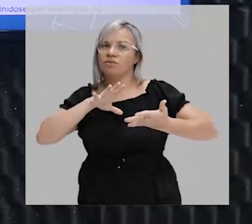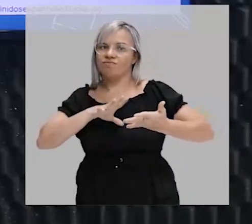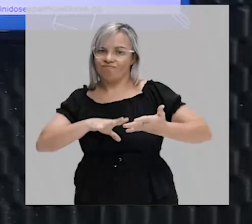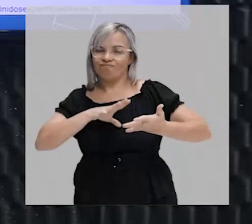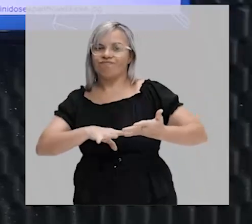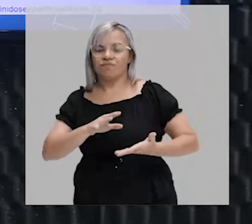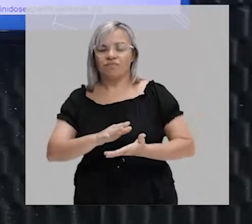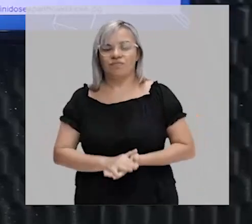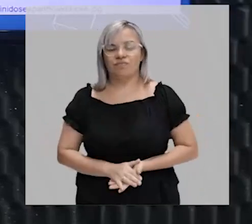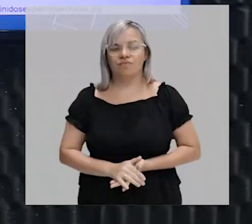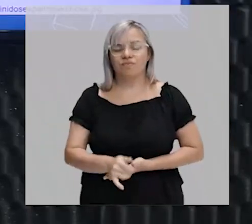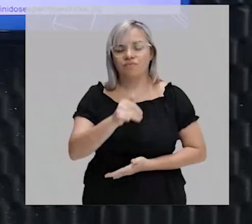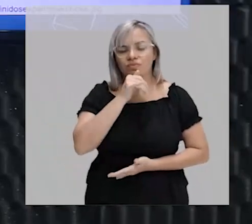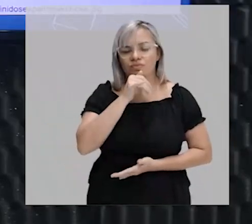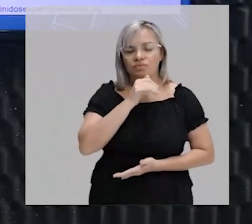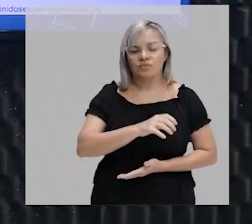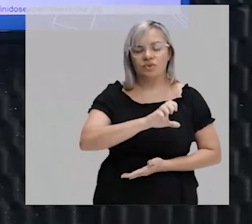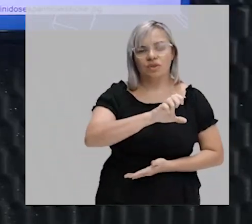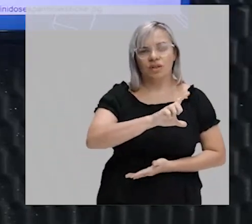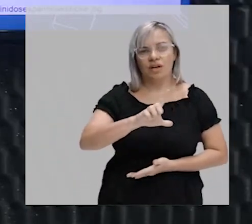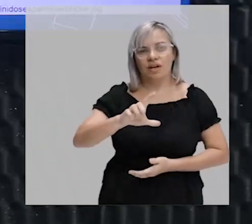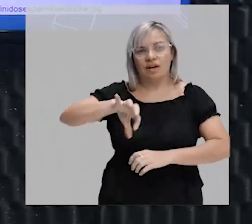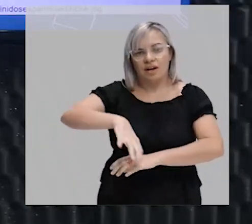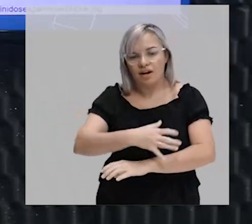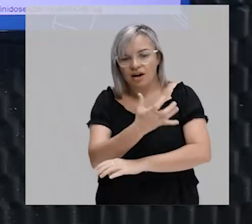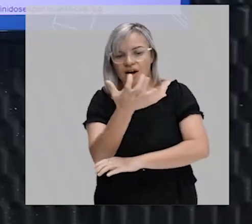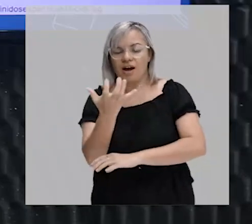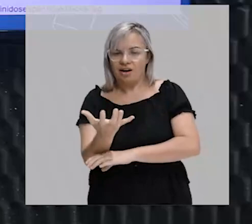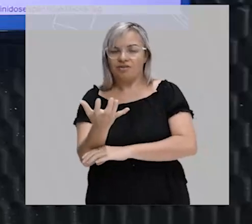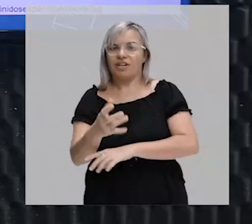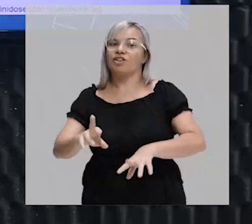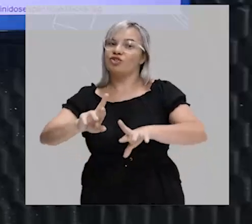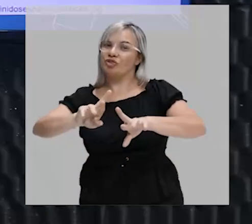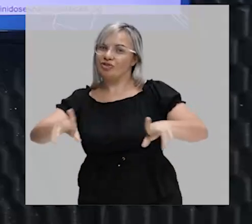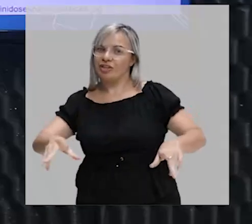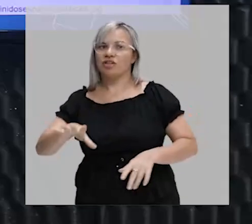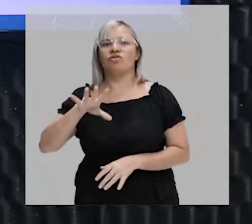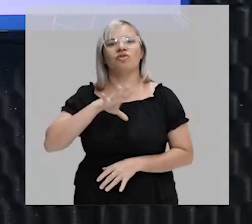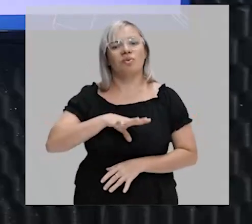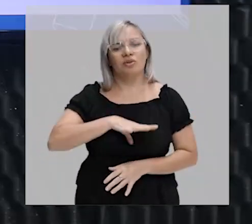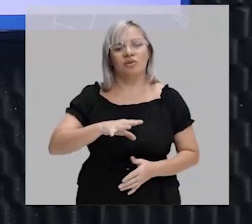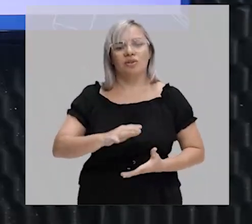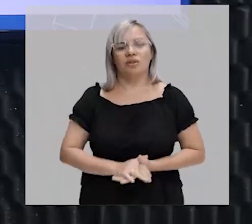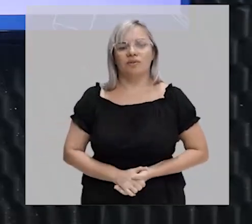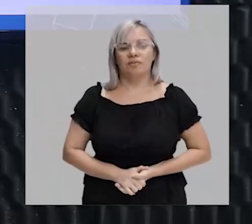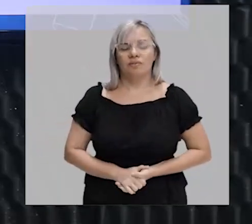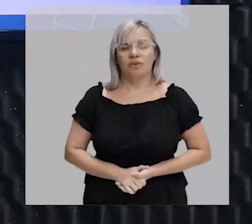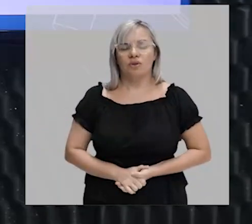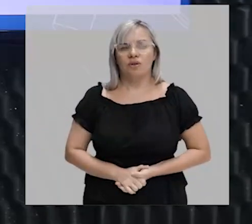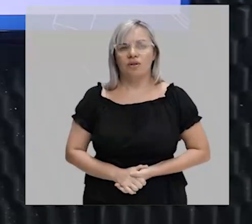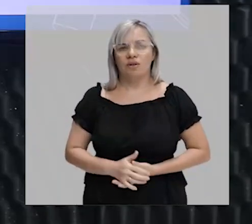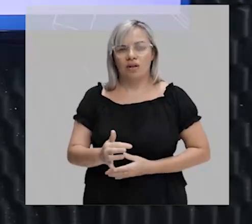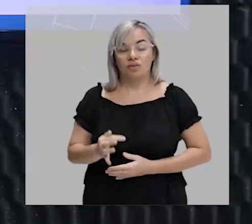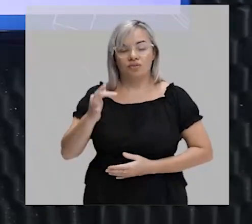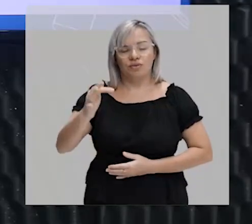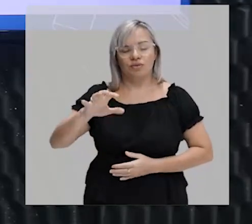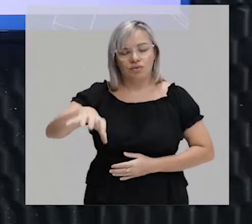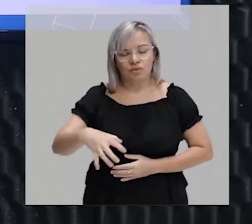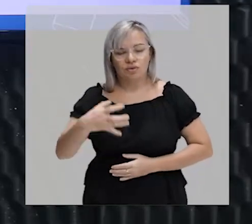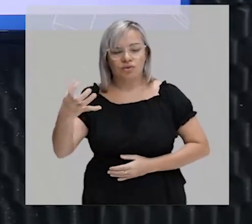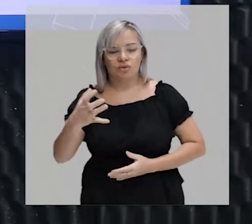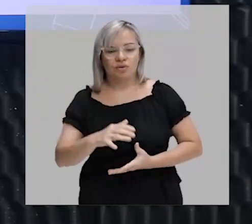exemplo, el árbol, e nós vamos ver mais na frente como é que isso acontece. Bem, os